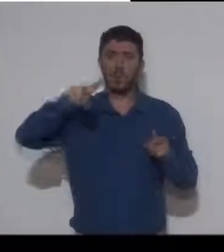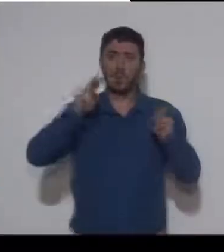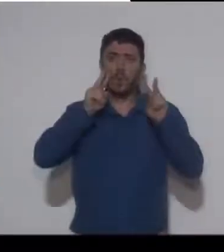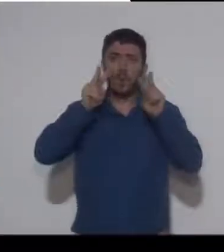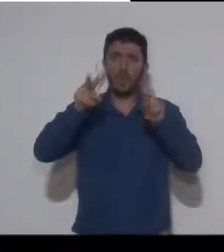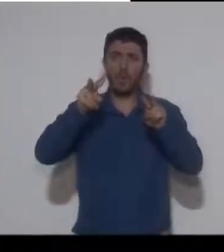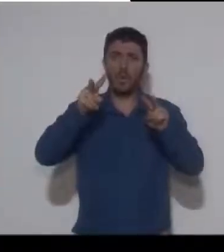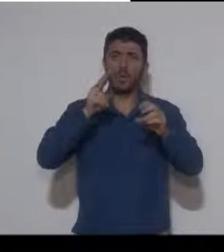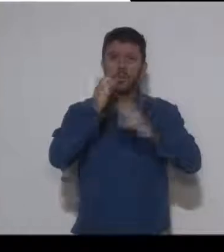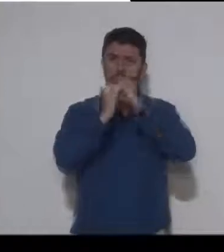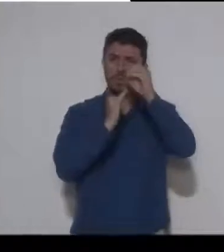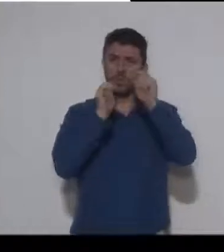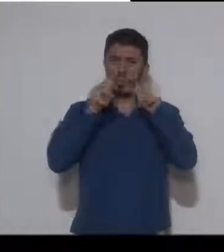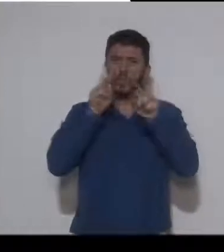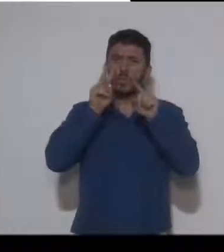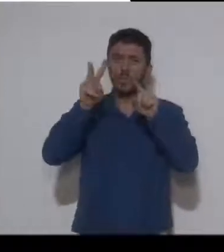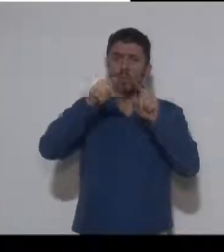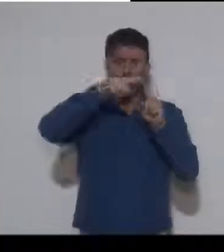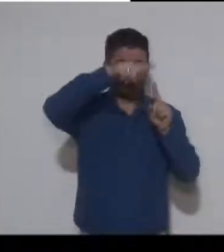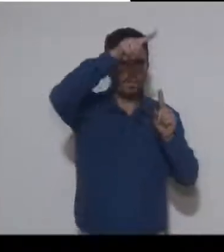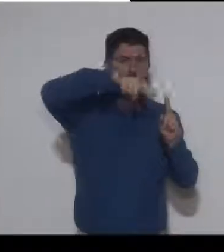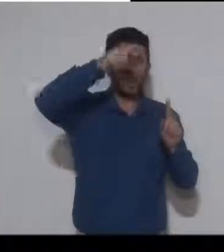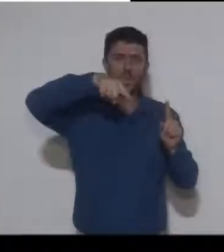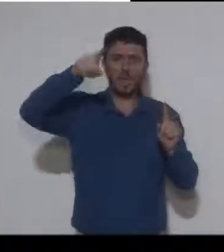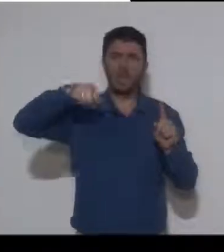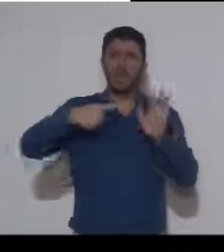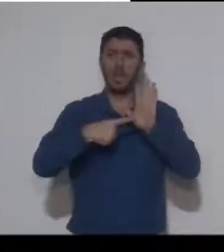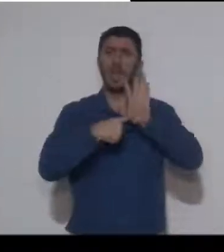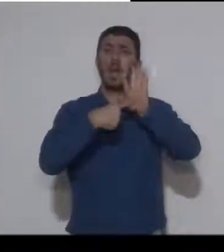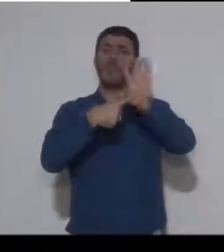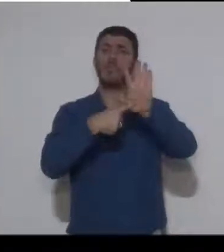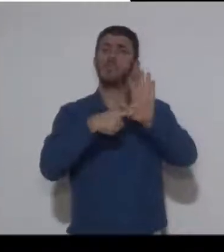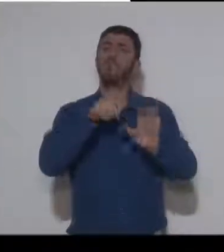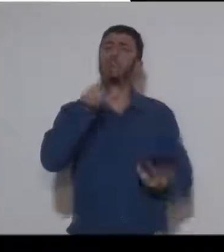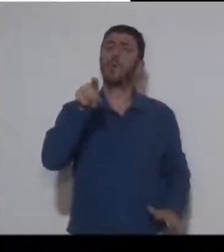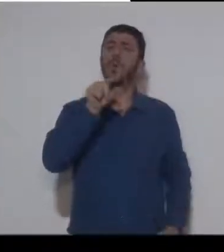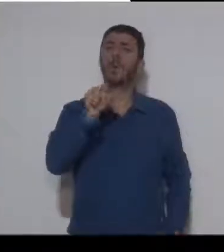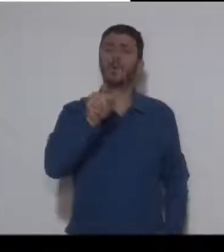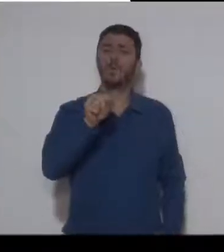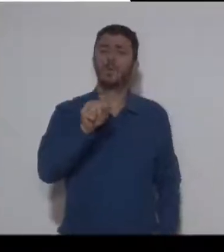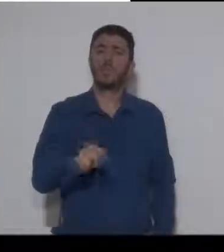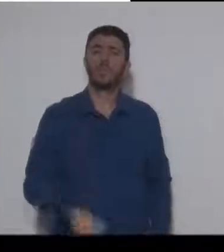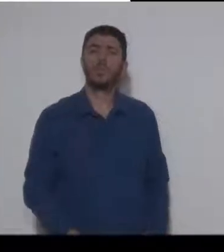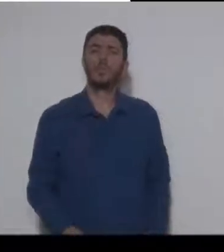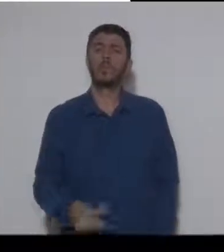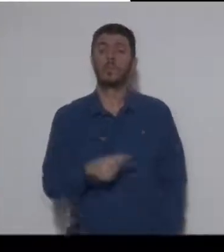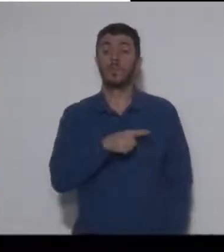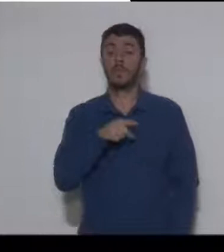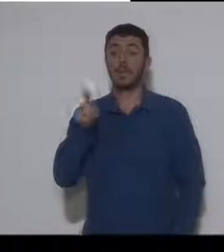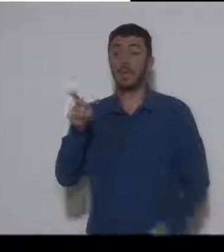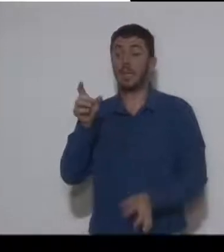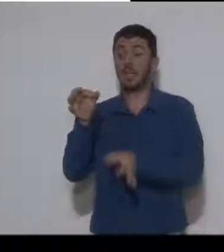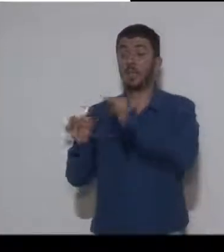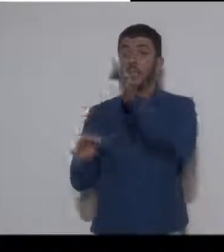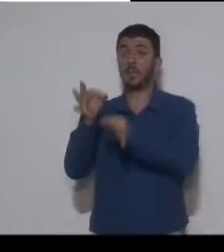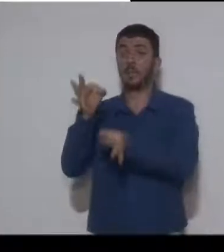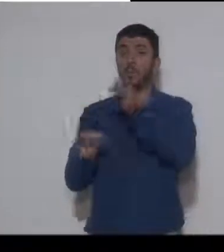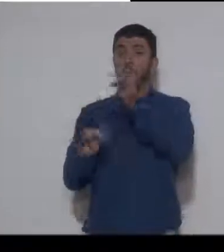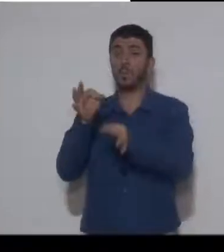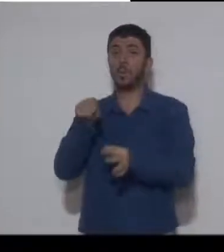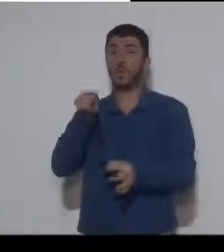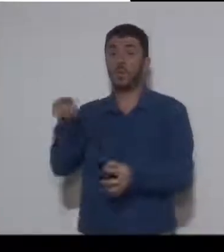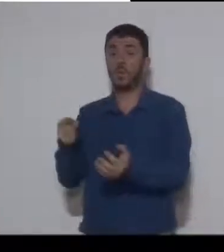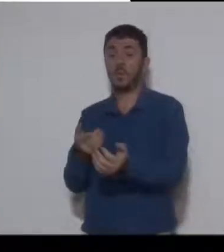mas na internet fica fácil a gente ver. Esse gráfico ele mostra o número de ações ajuizadas no Juizado Especial da Infância e da Adolescência